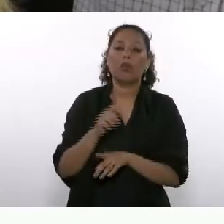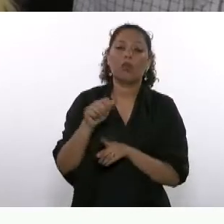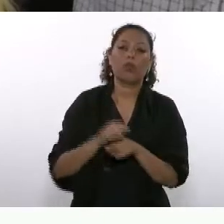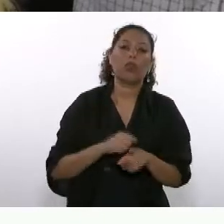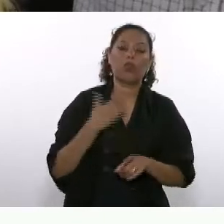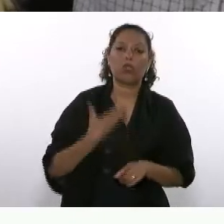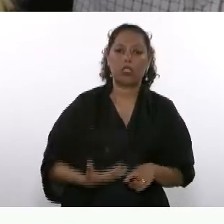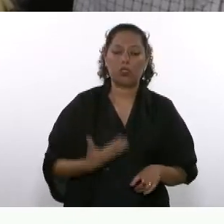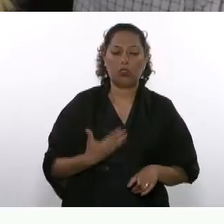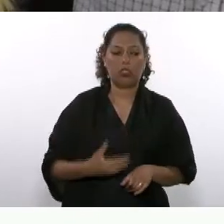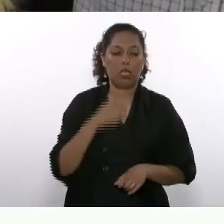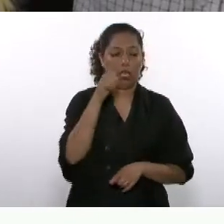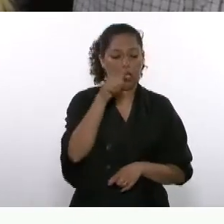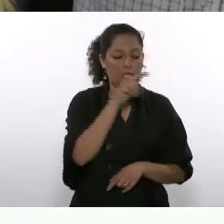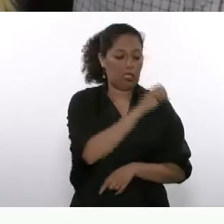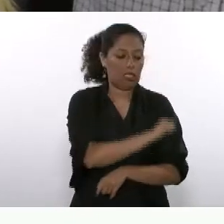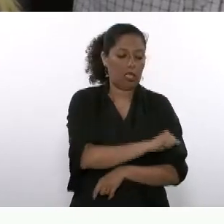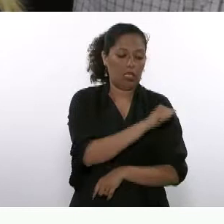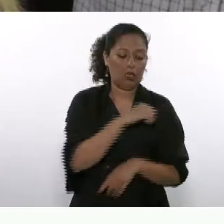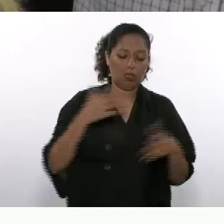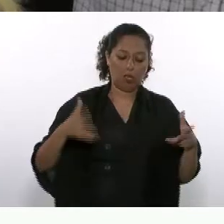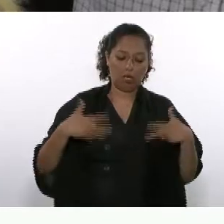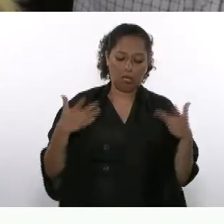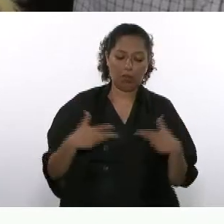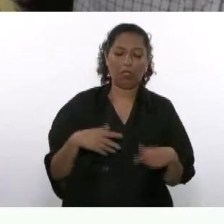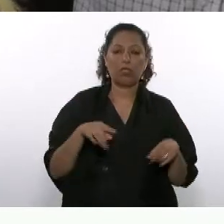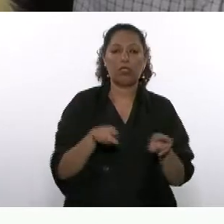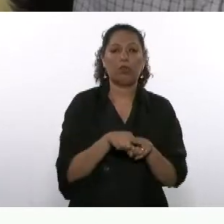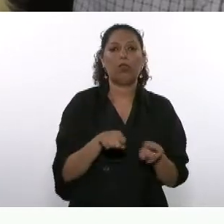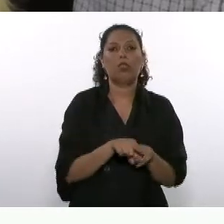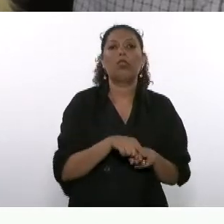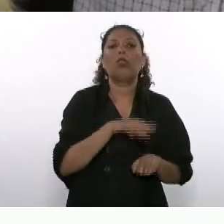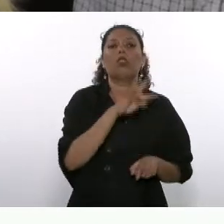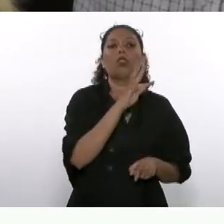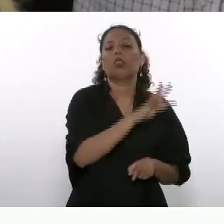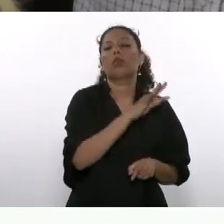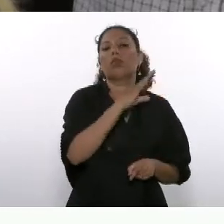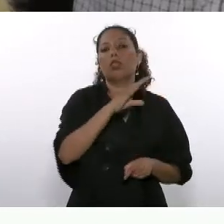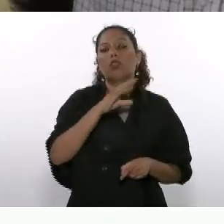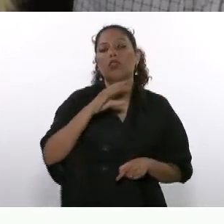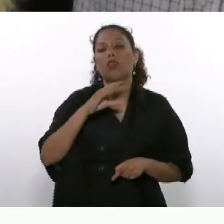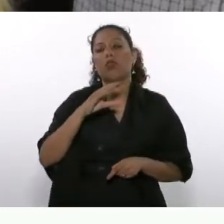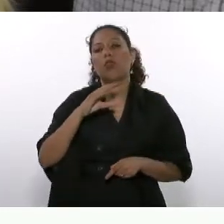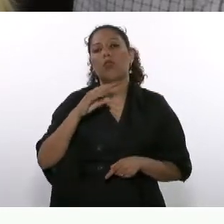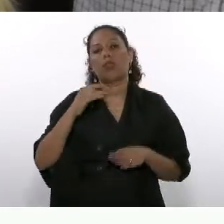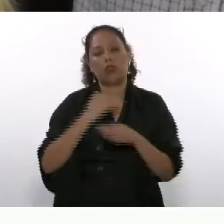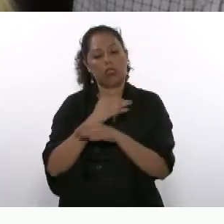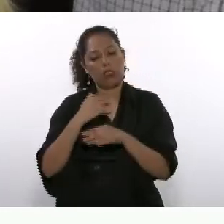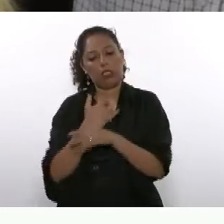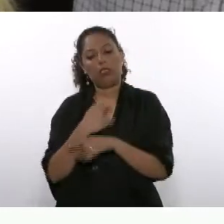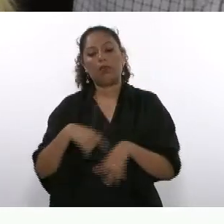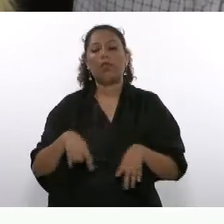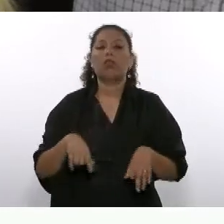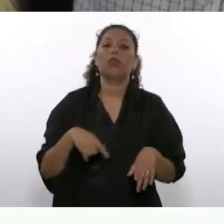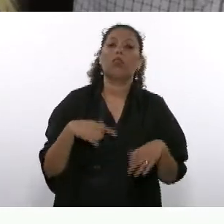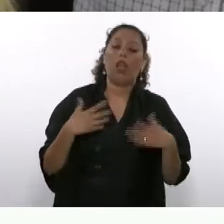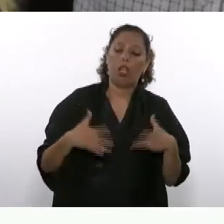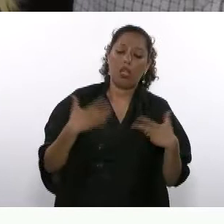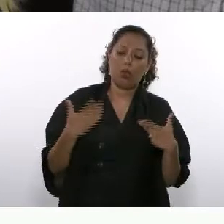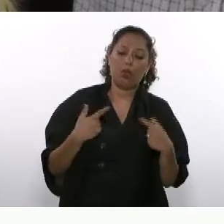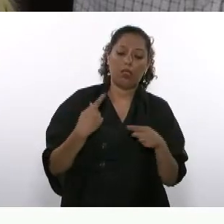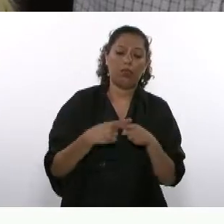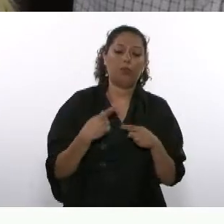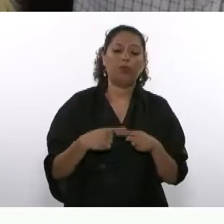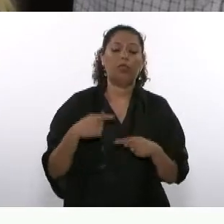quanto os alunos estão felizes, o próprio Tribunal de Contas feliz com o resultado que a gente tem obtido até agora, pela qualidade